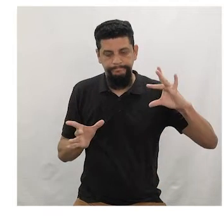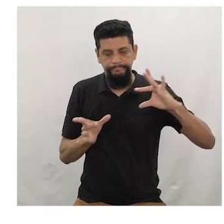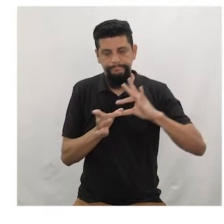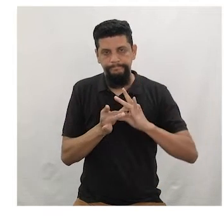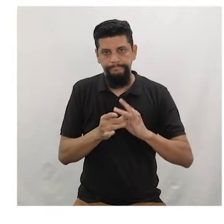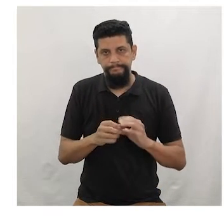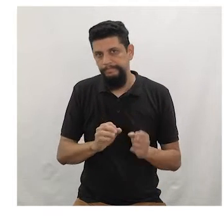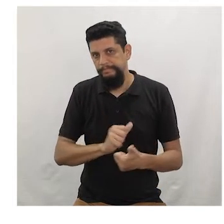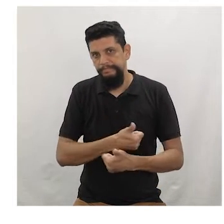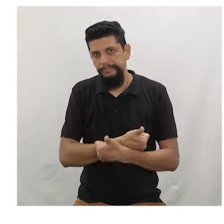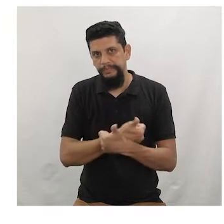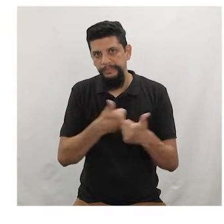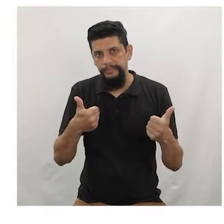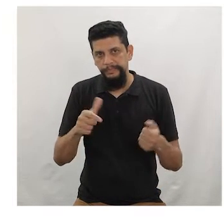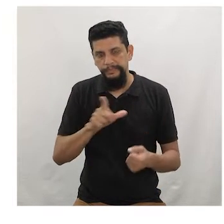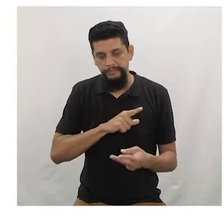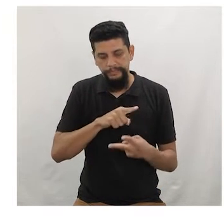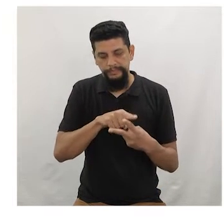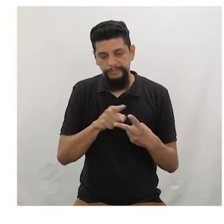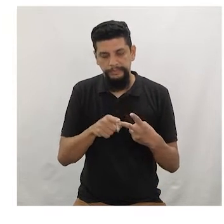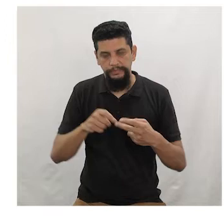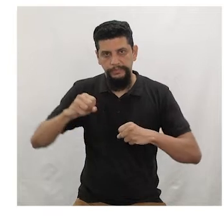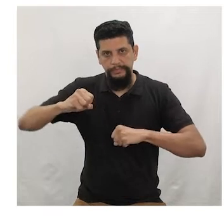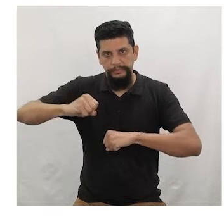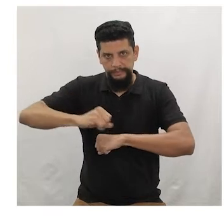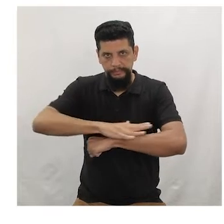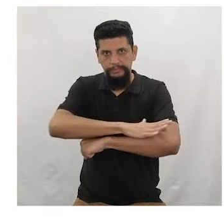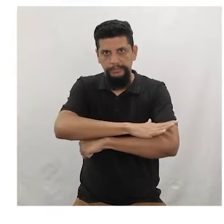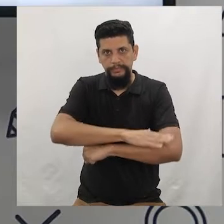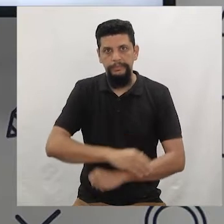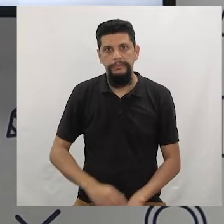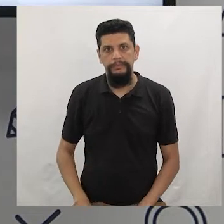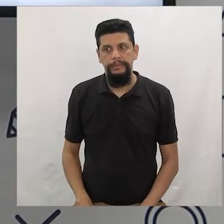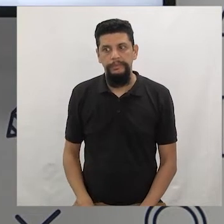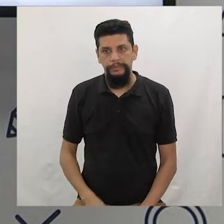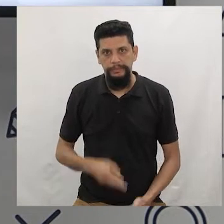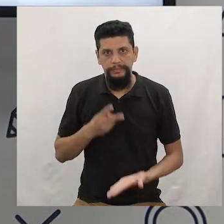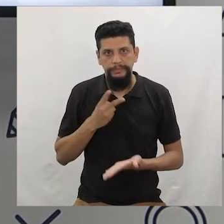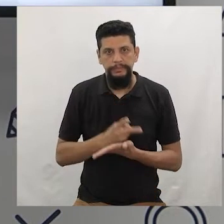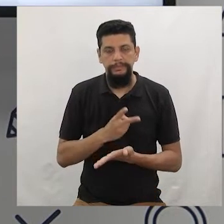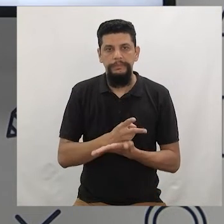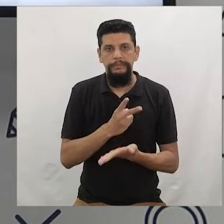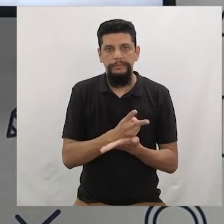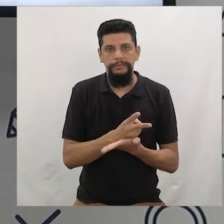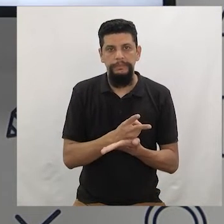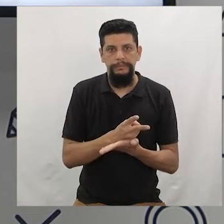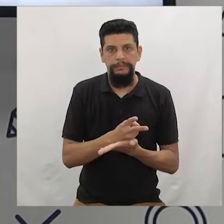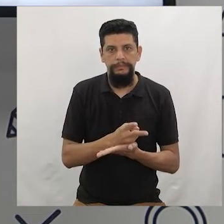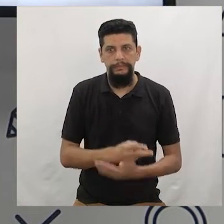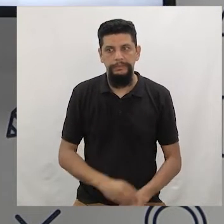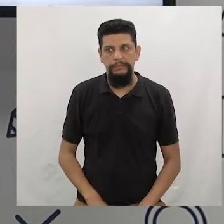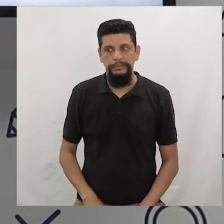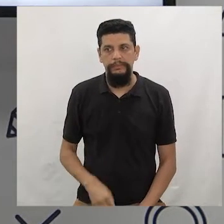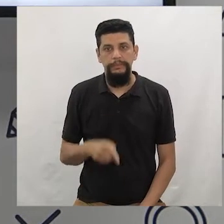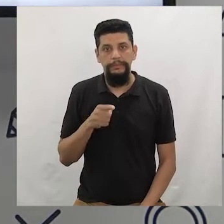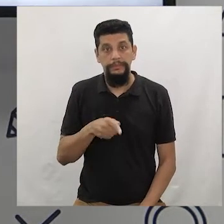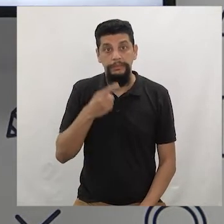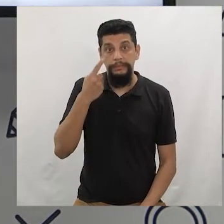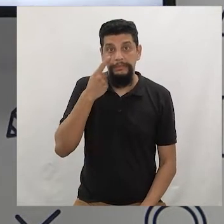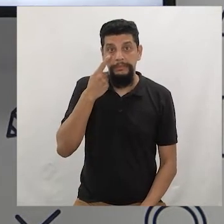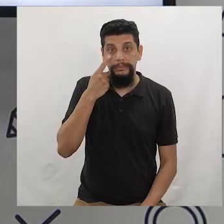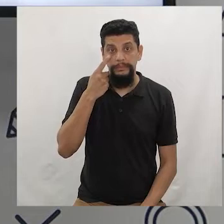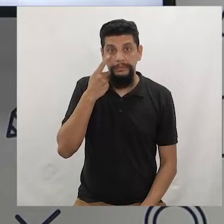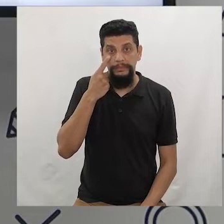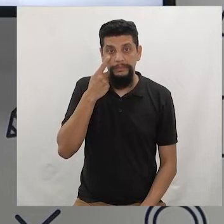Muito bem, temos duas sombras aqui. Vamos continuar. Aqui, olhem